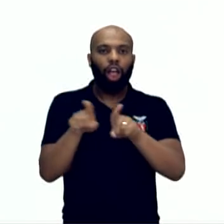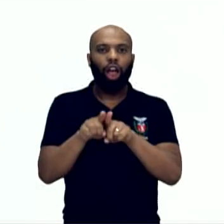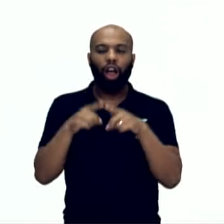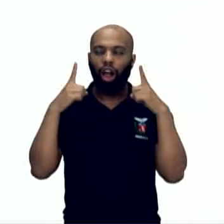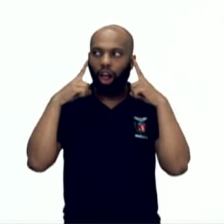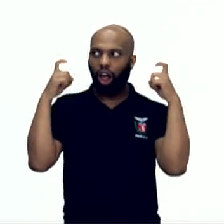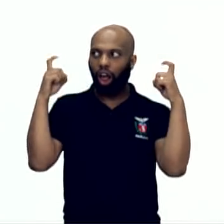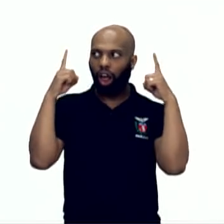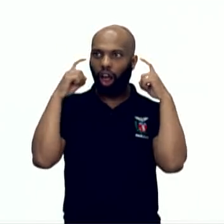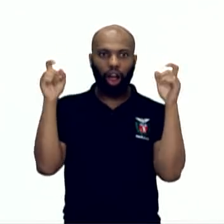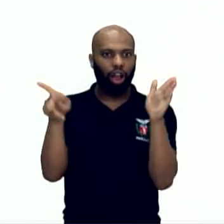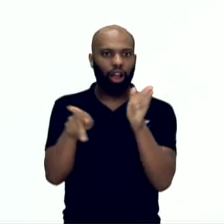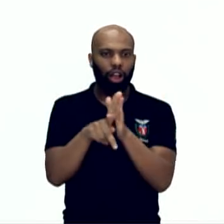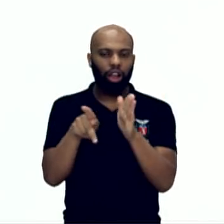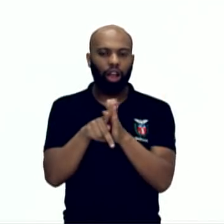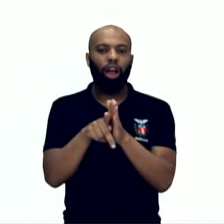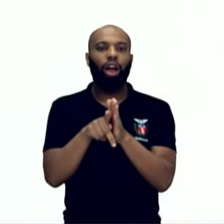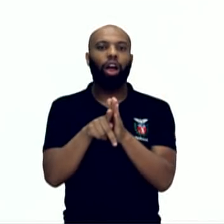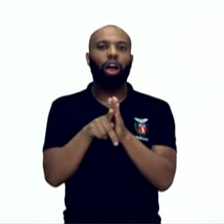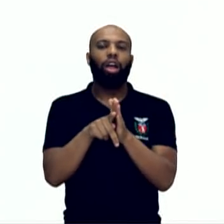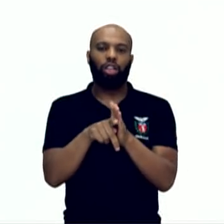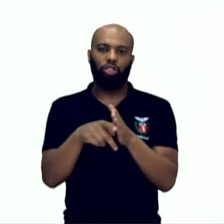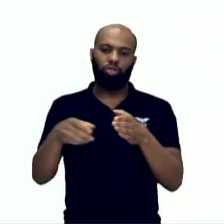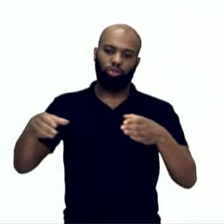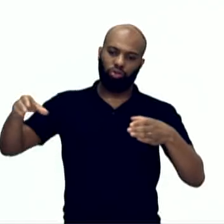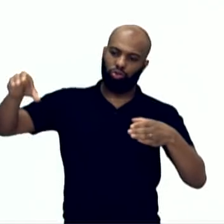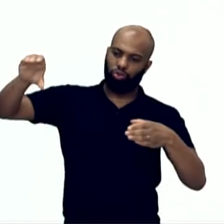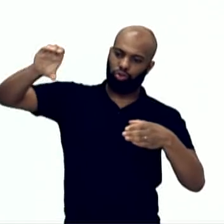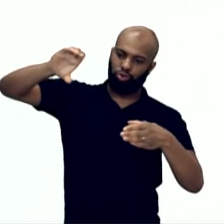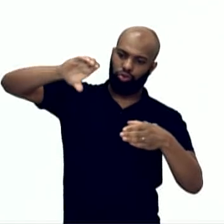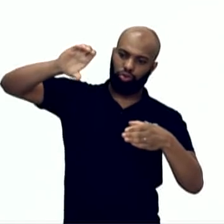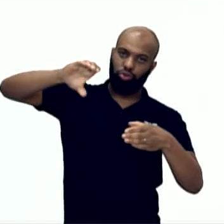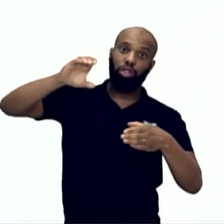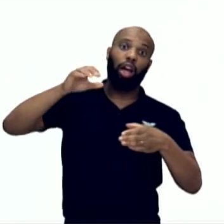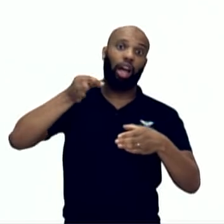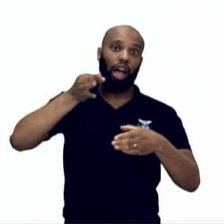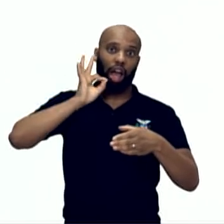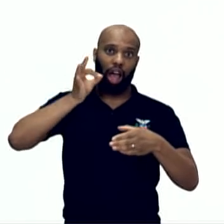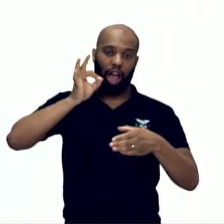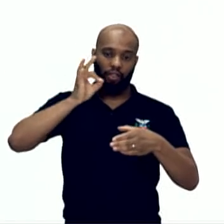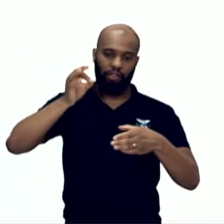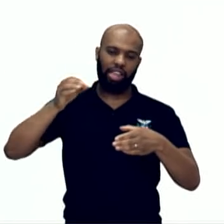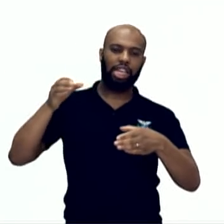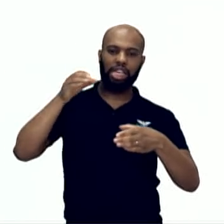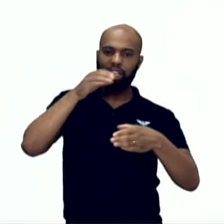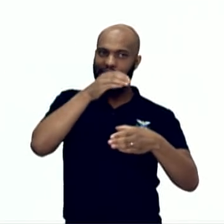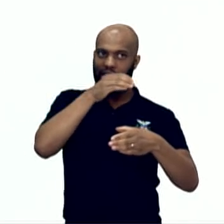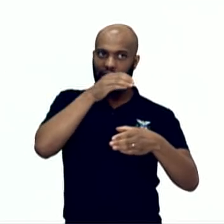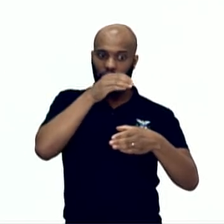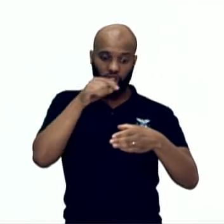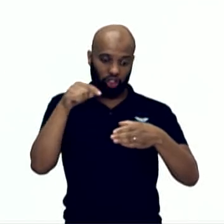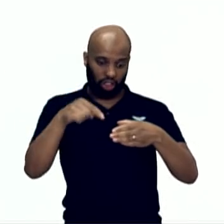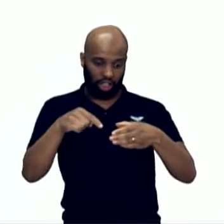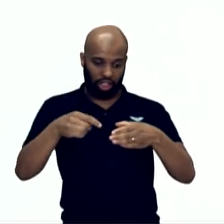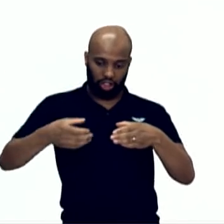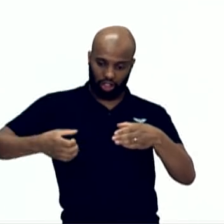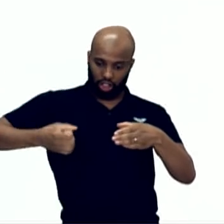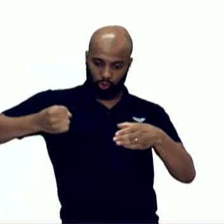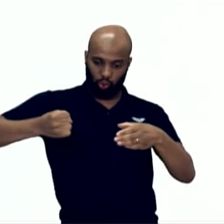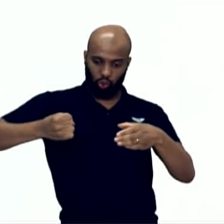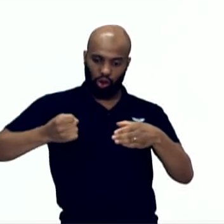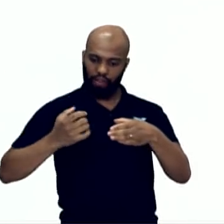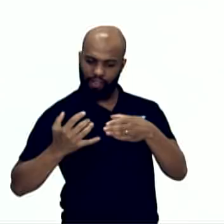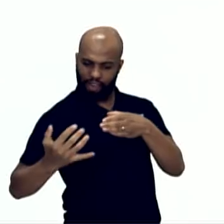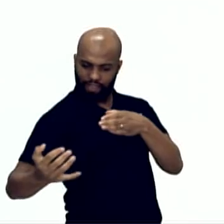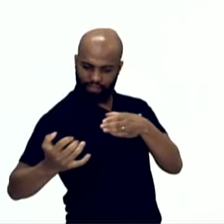do café descendo quente, pelo bule reluzente. Estão vendo? O que vocês